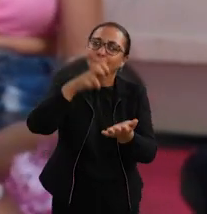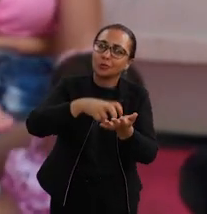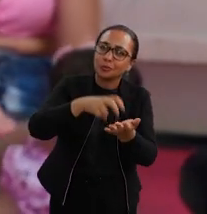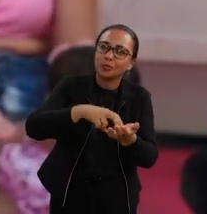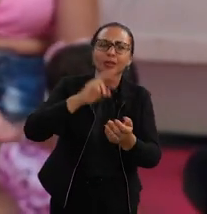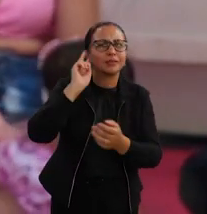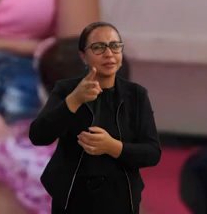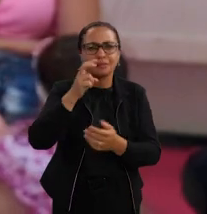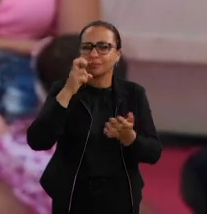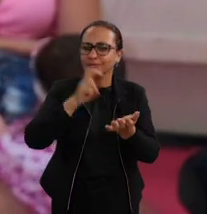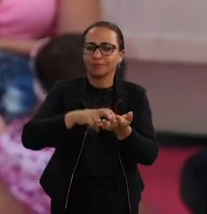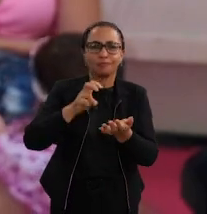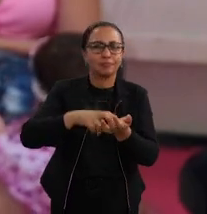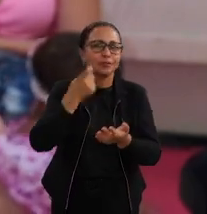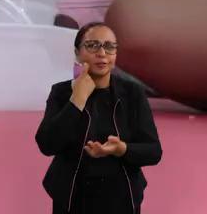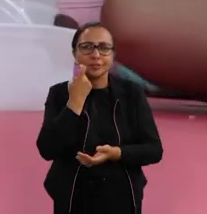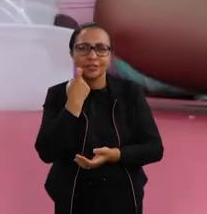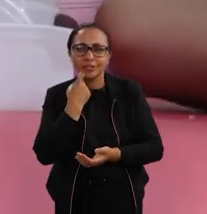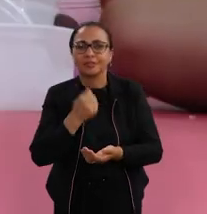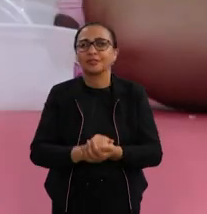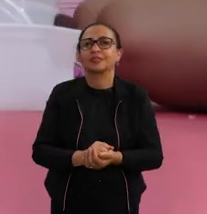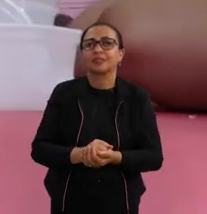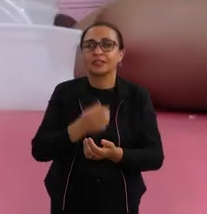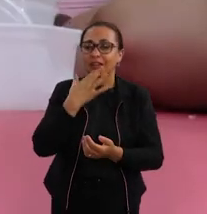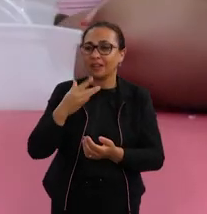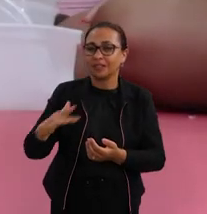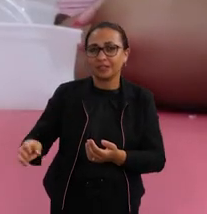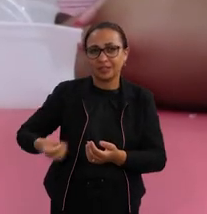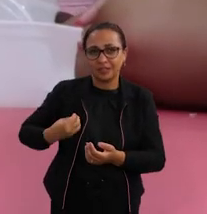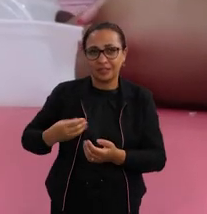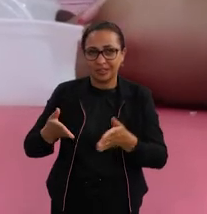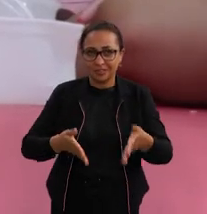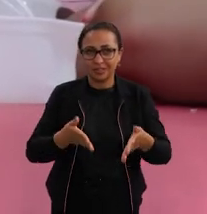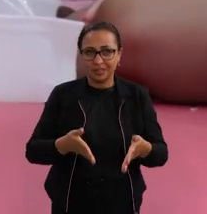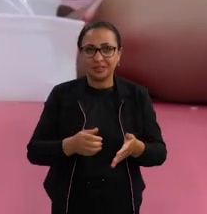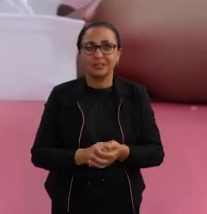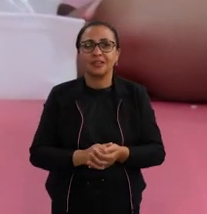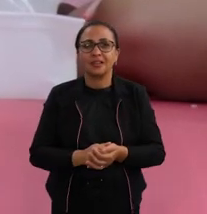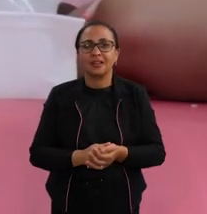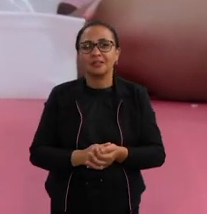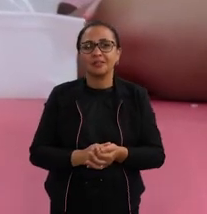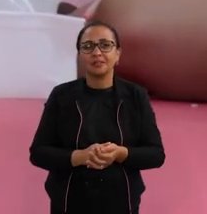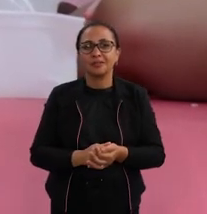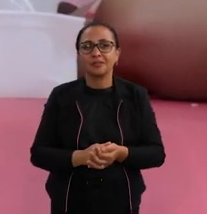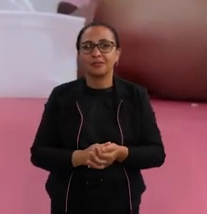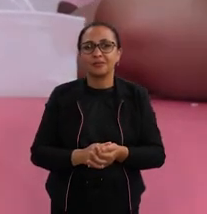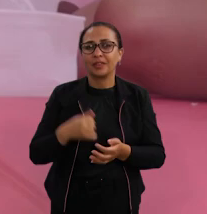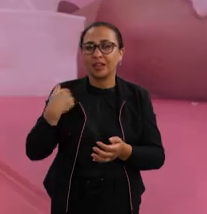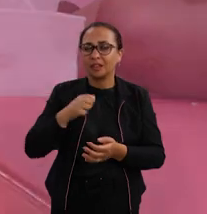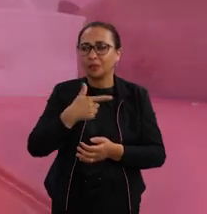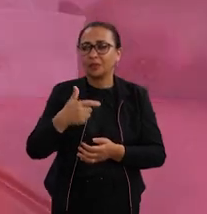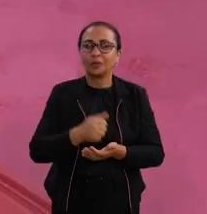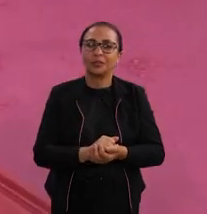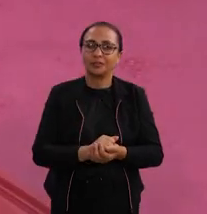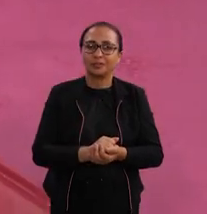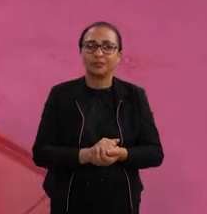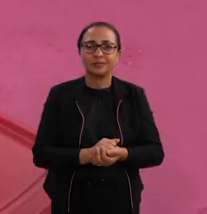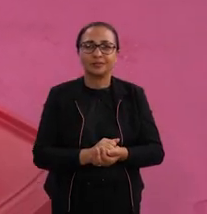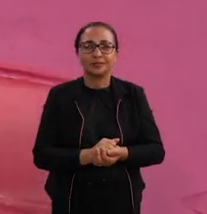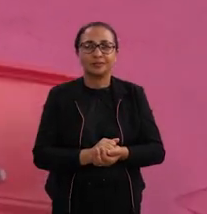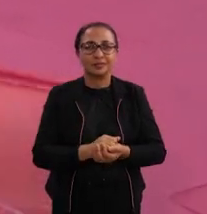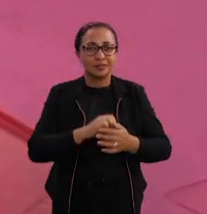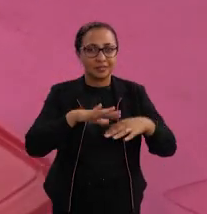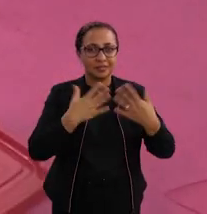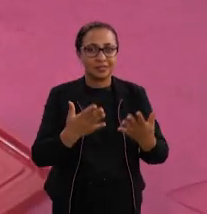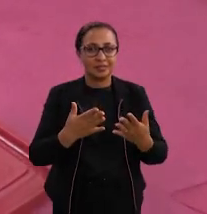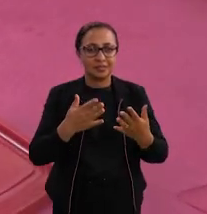toda sexta-feira de manhã. A intenção é que a criança participe por 8 sessões, a criança e seus cuidadores por 8 sessões,